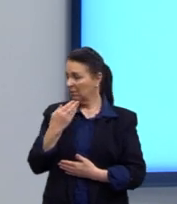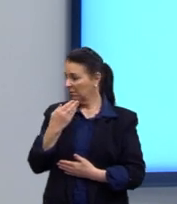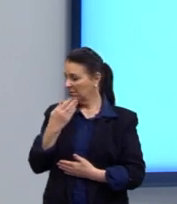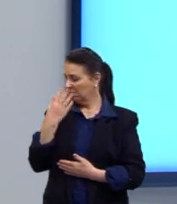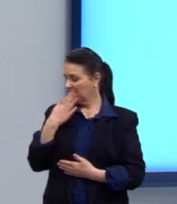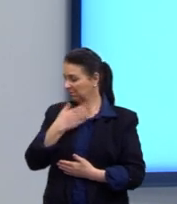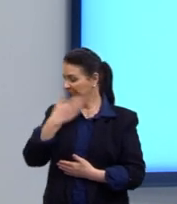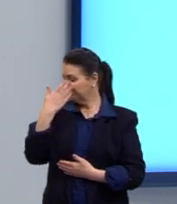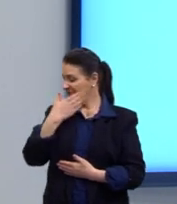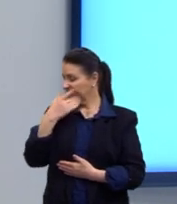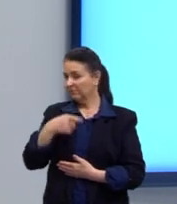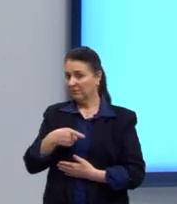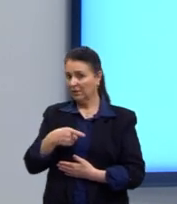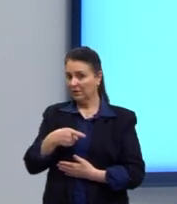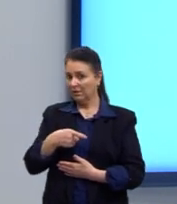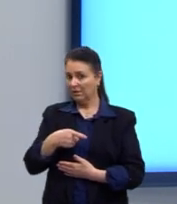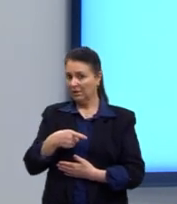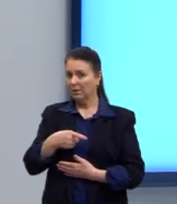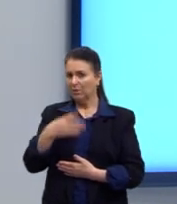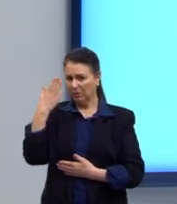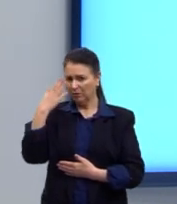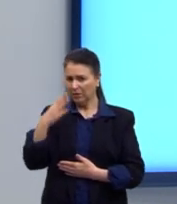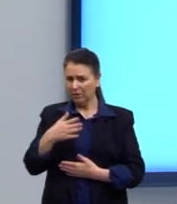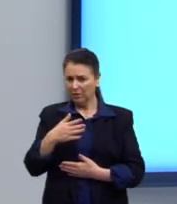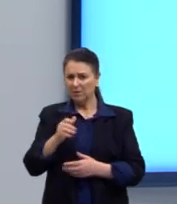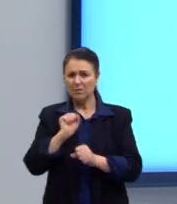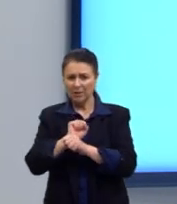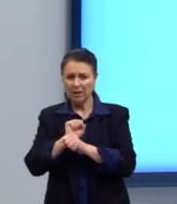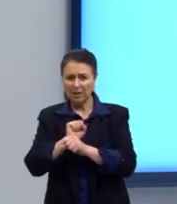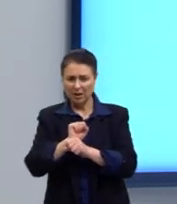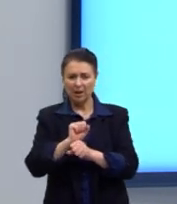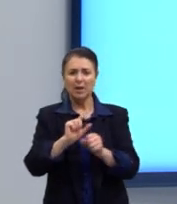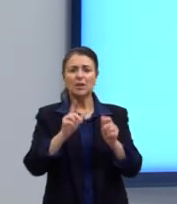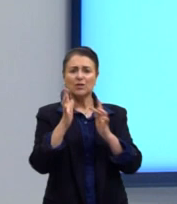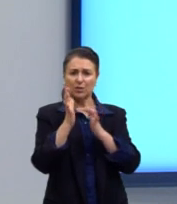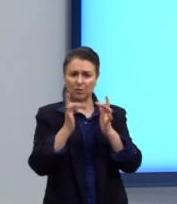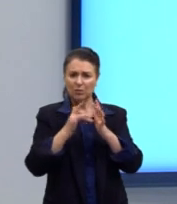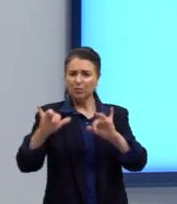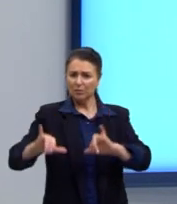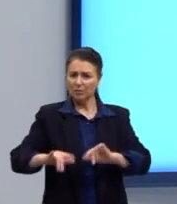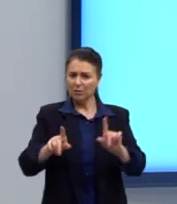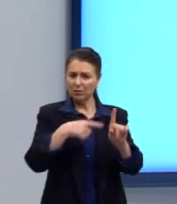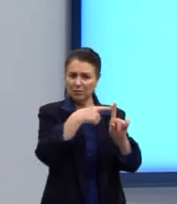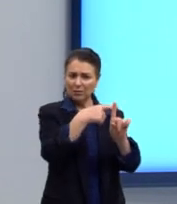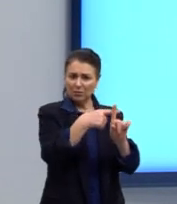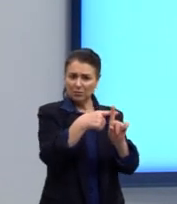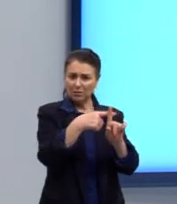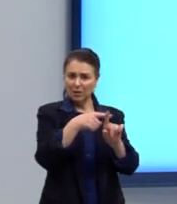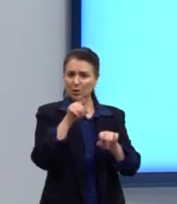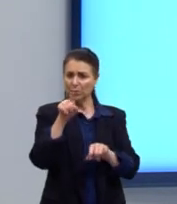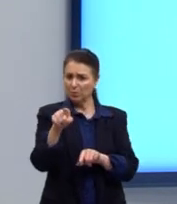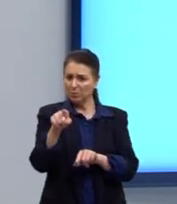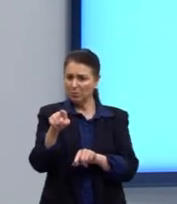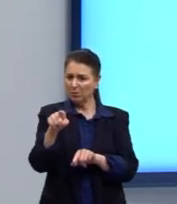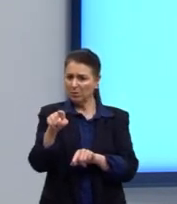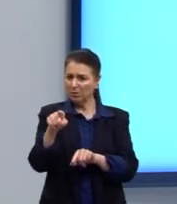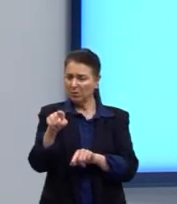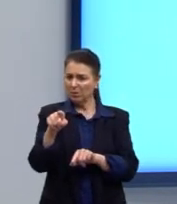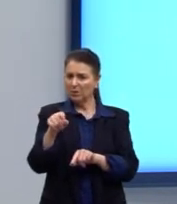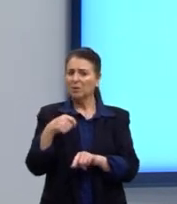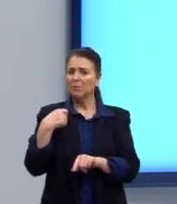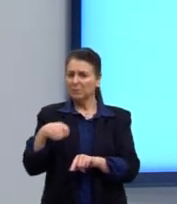se liga aí que te botaram numa cruz Só porque Jesus sofreu não quer dizer que você tenha